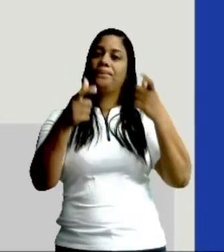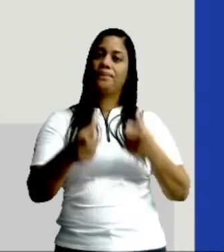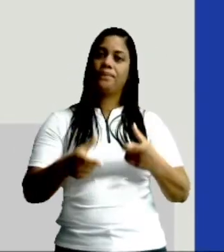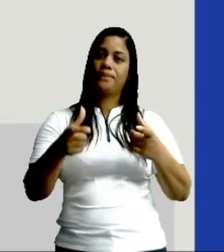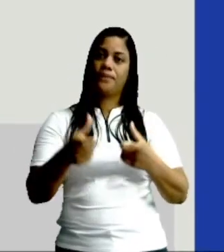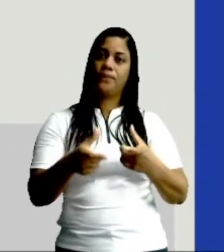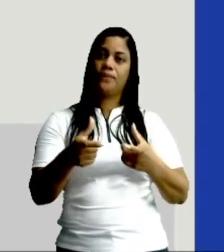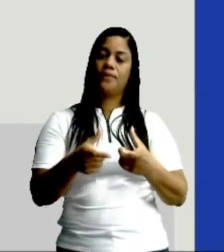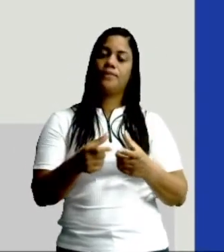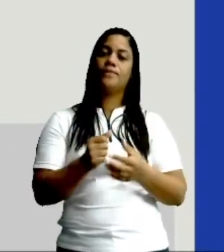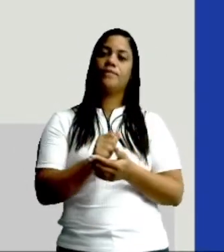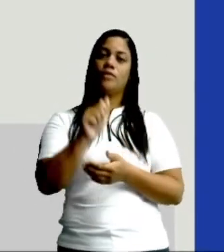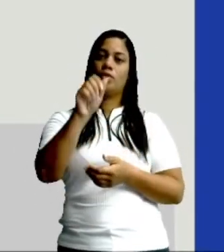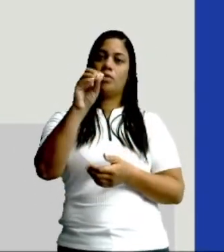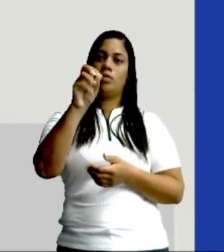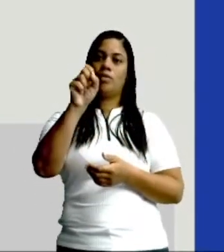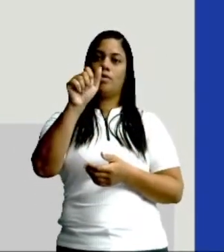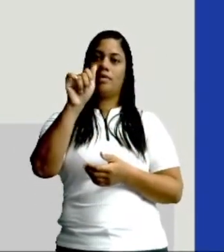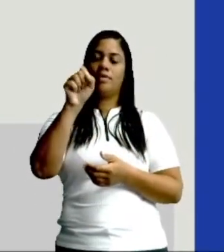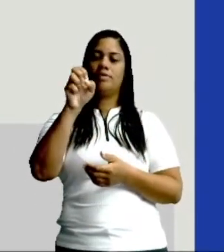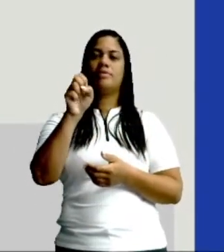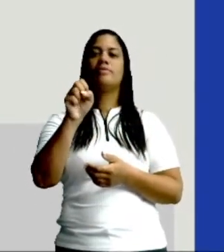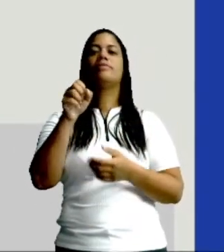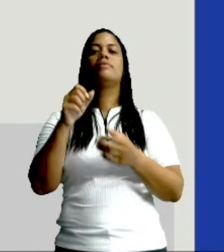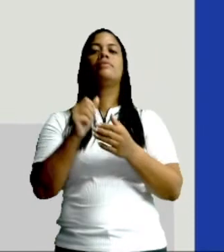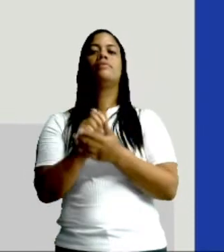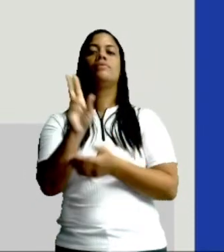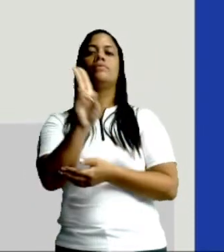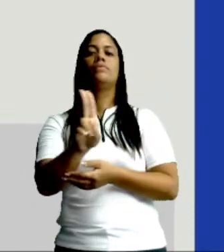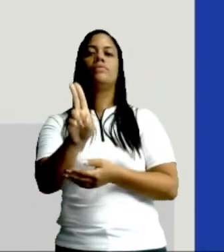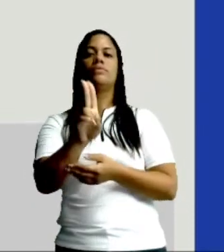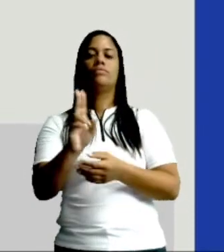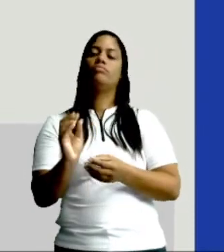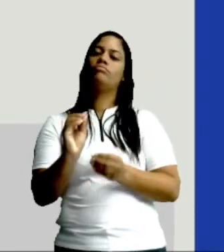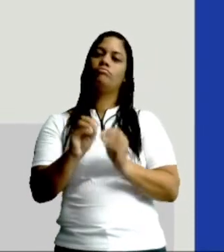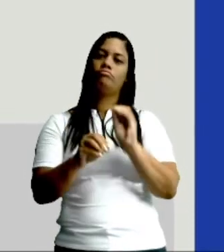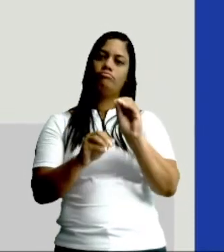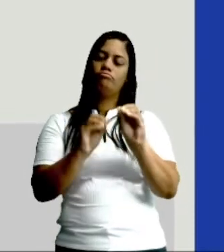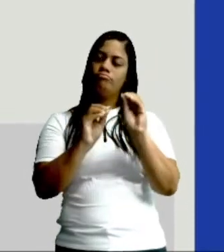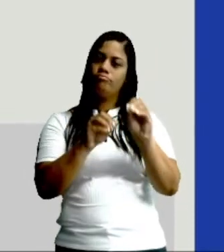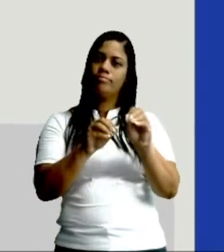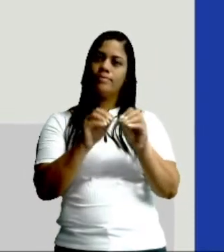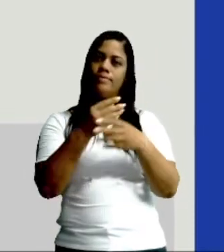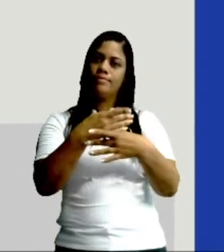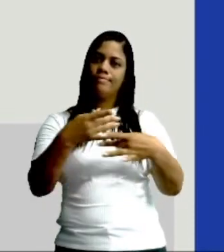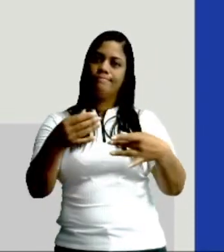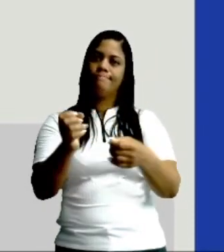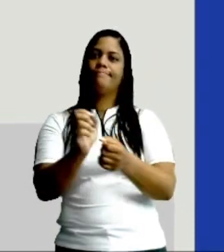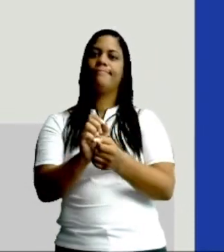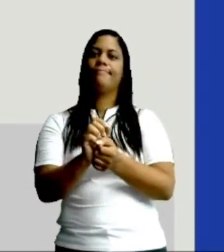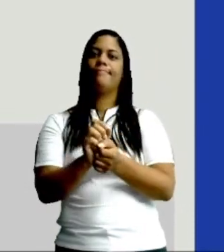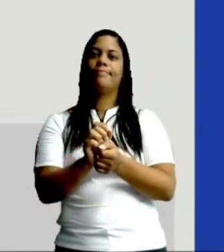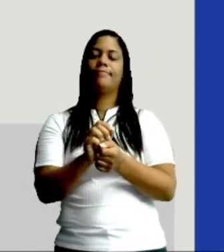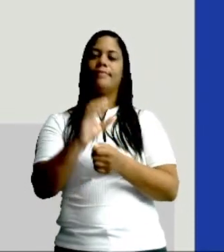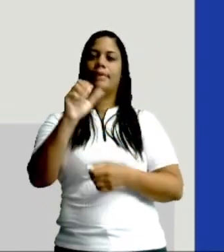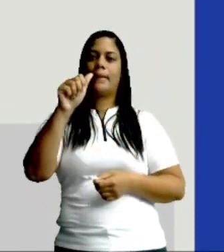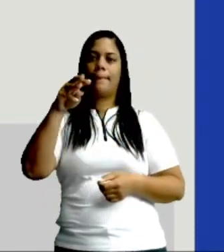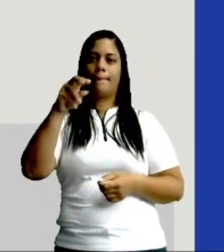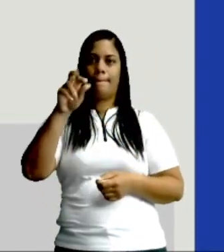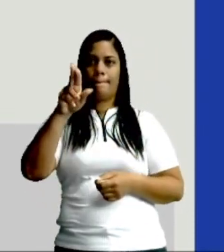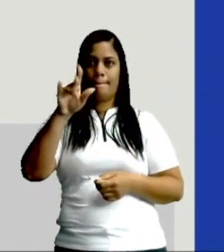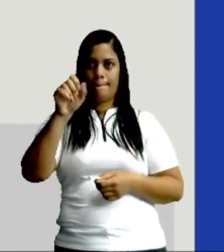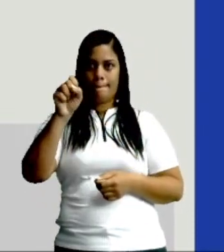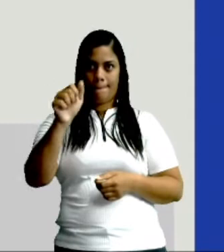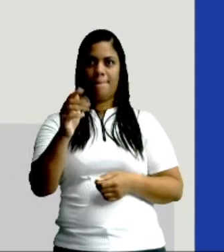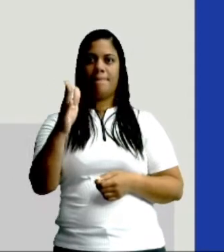regiões, o oásis permite que a agricultura seja desenvolvida. E aí eles cultivam tâmaras e